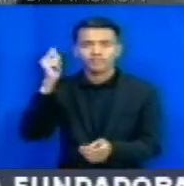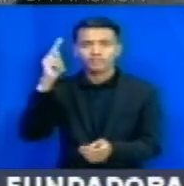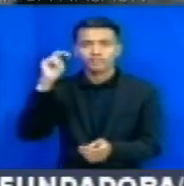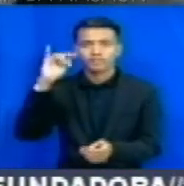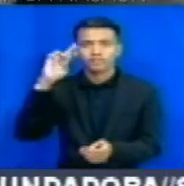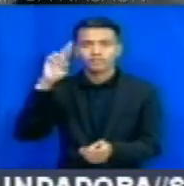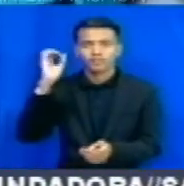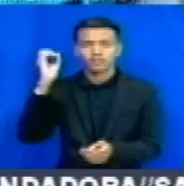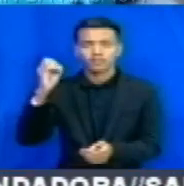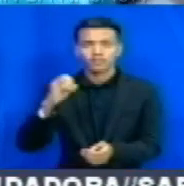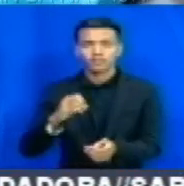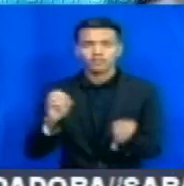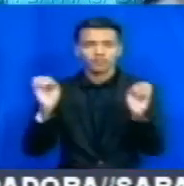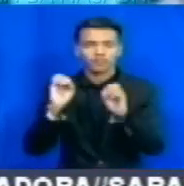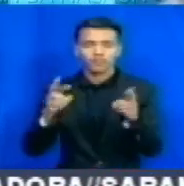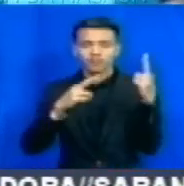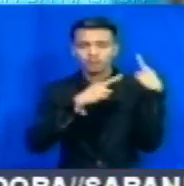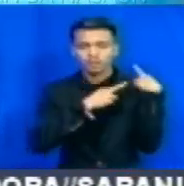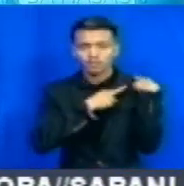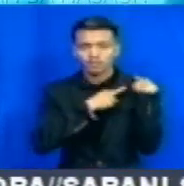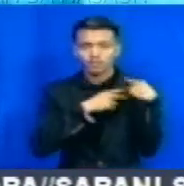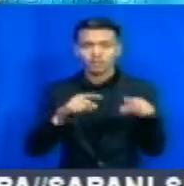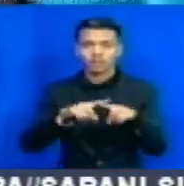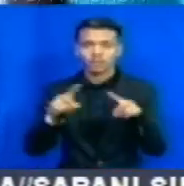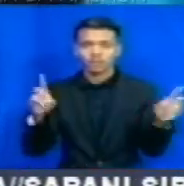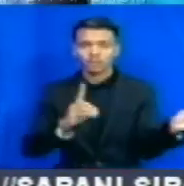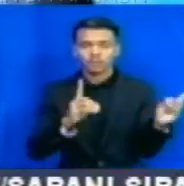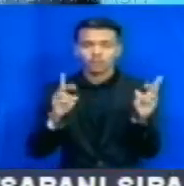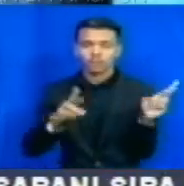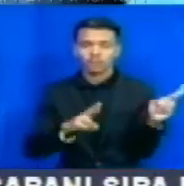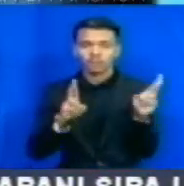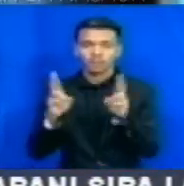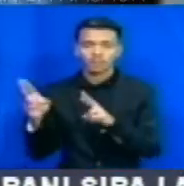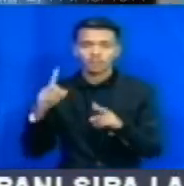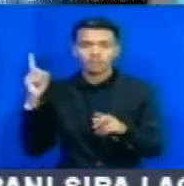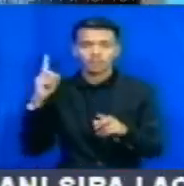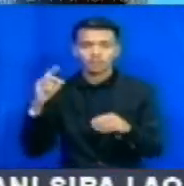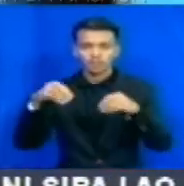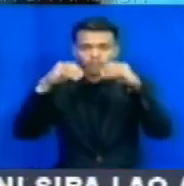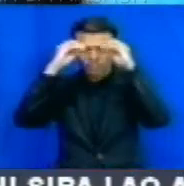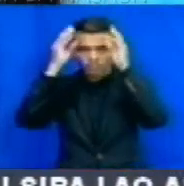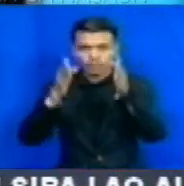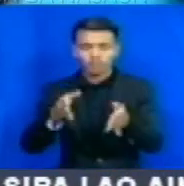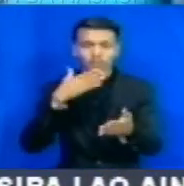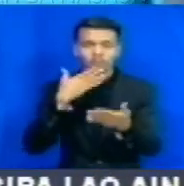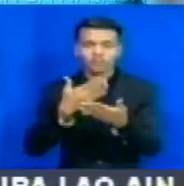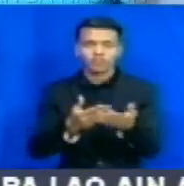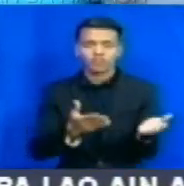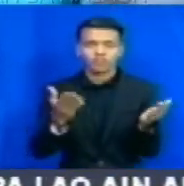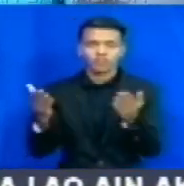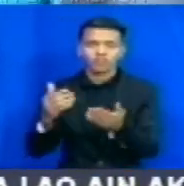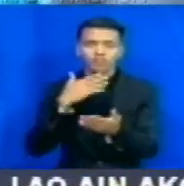informa, mas que ela assumiu na cargo ruma, mas bem pronto na fatin atusai manorin nebedia, onde eleva no